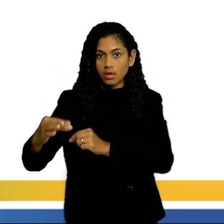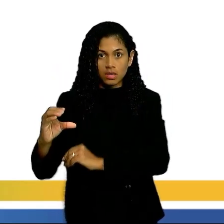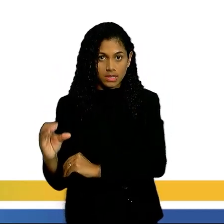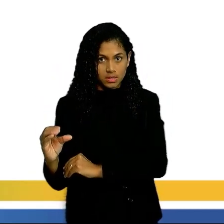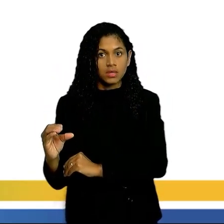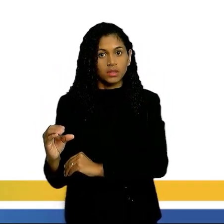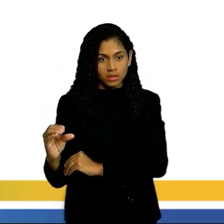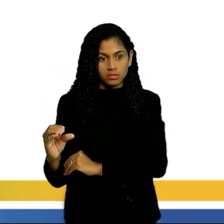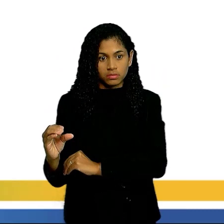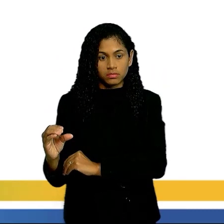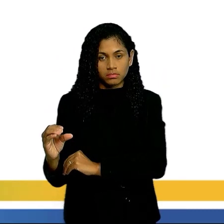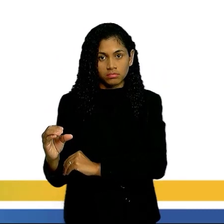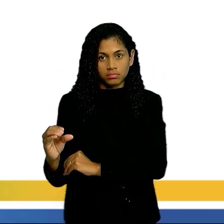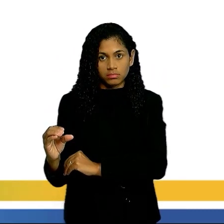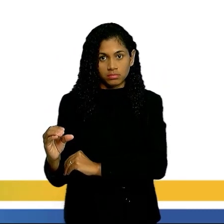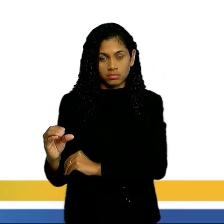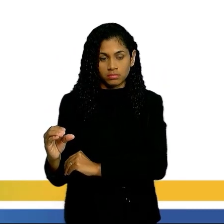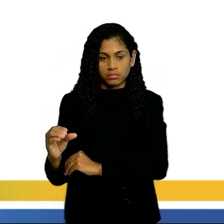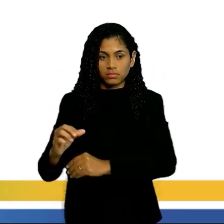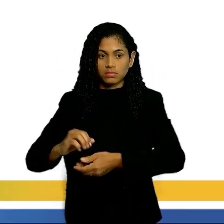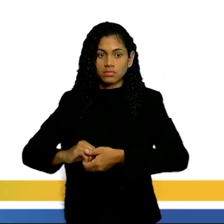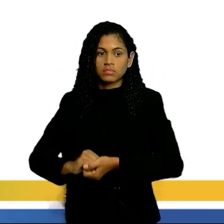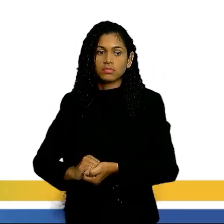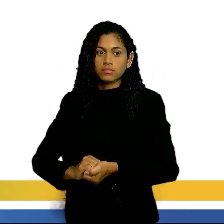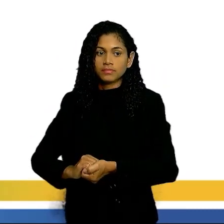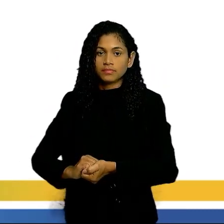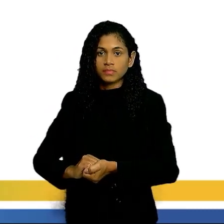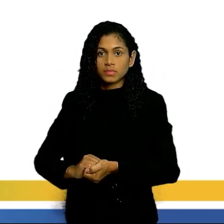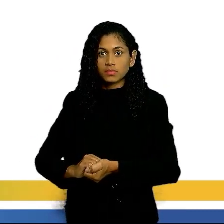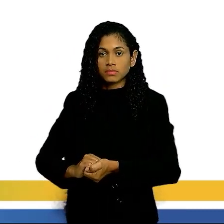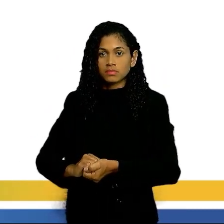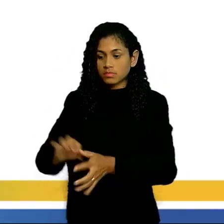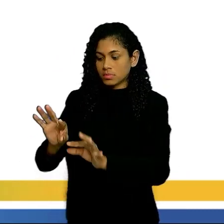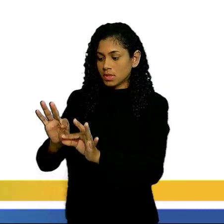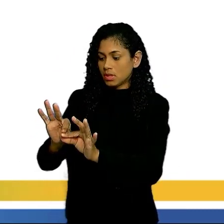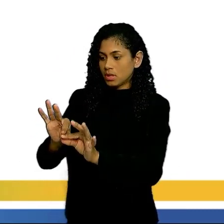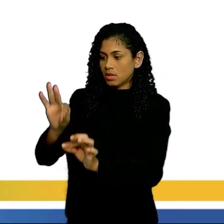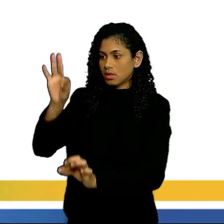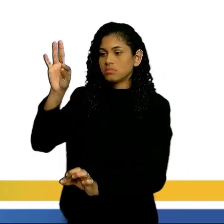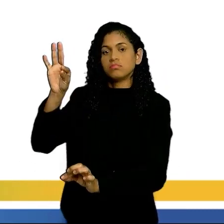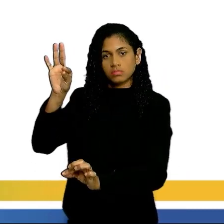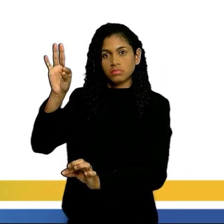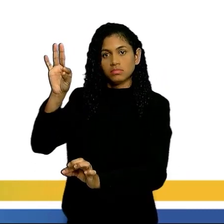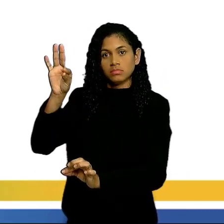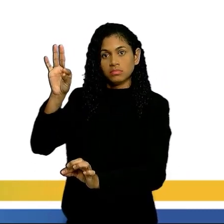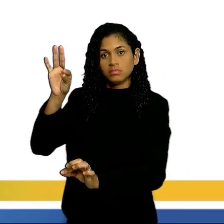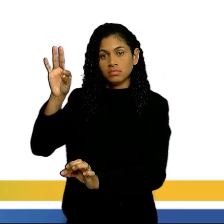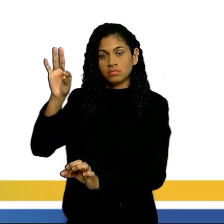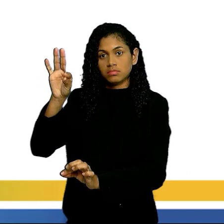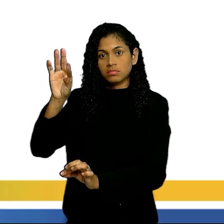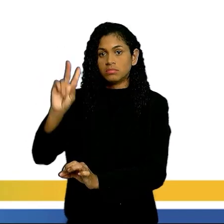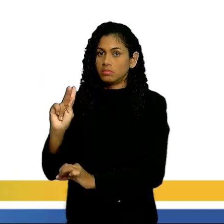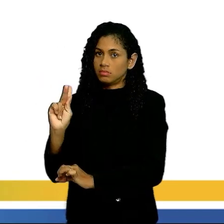silo, tá? Que é a parte de extremidade. E a letra H, a altura do silo.